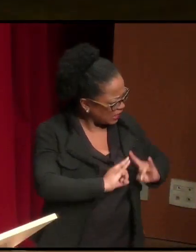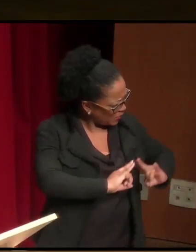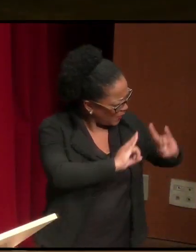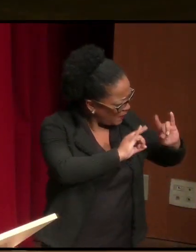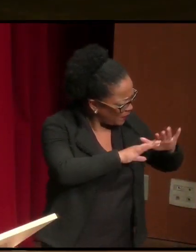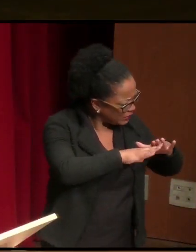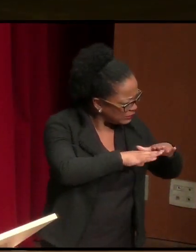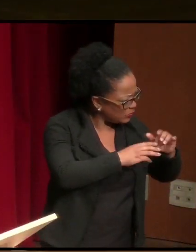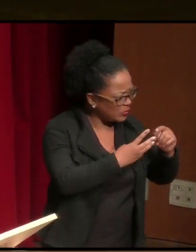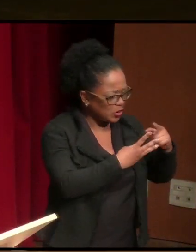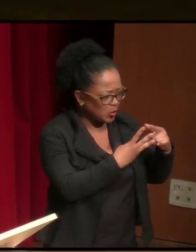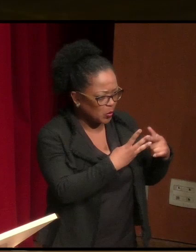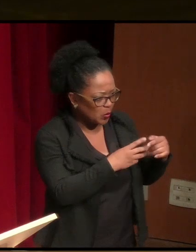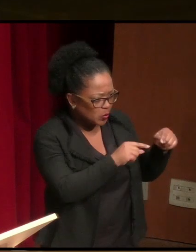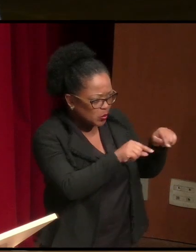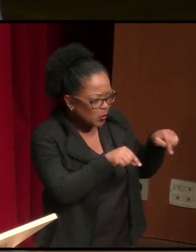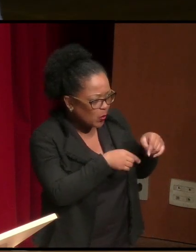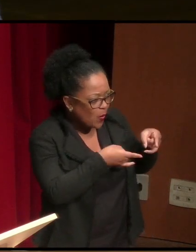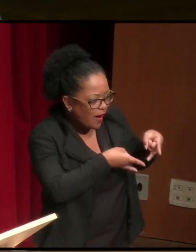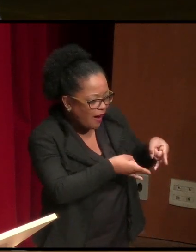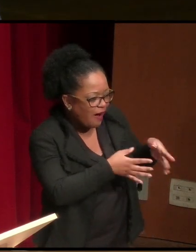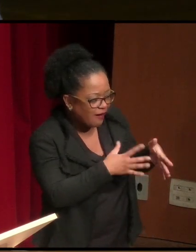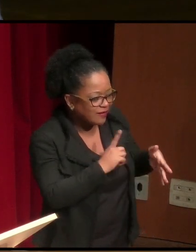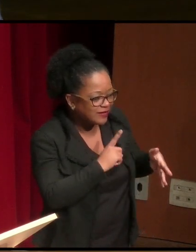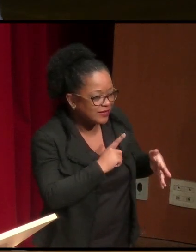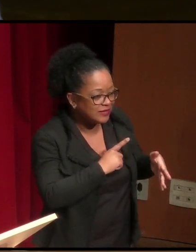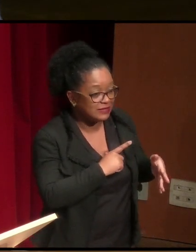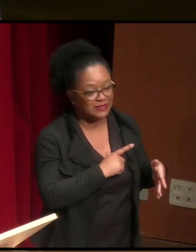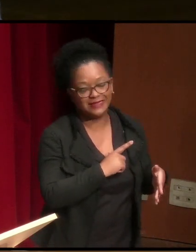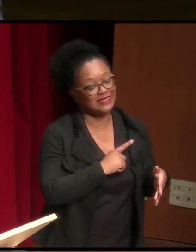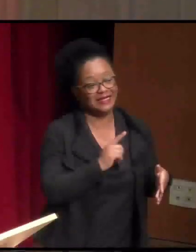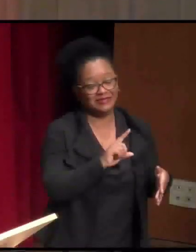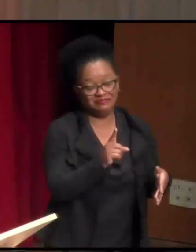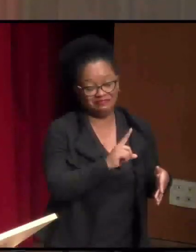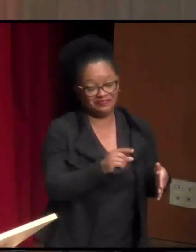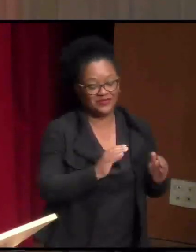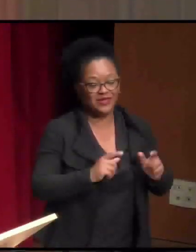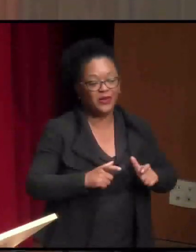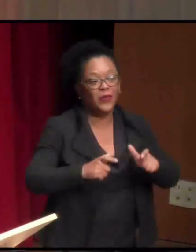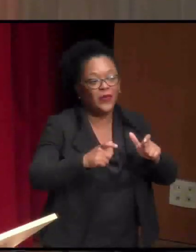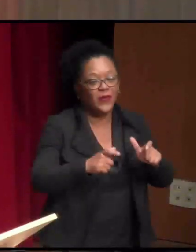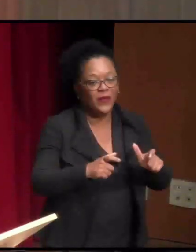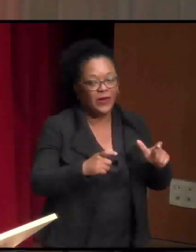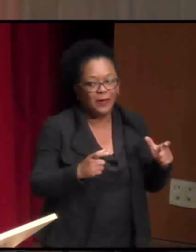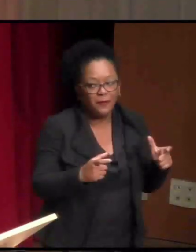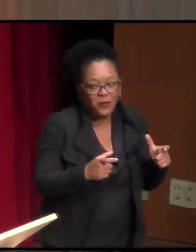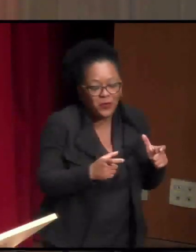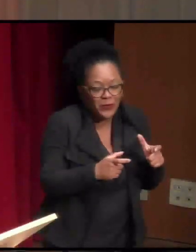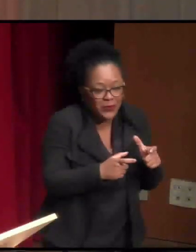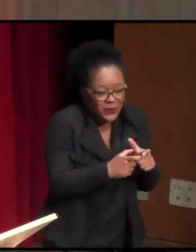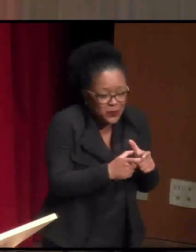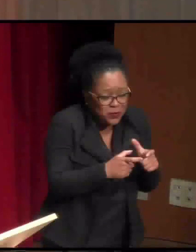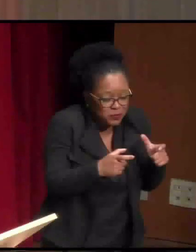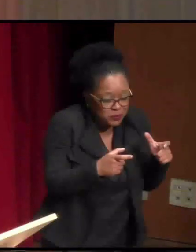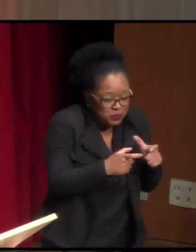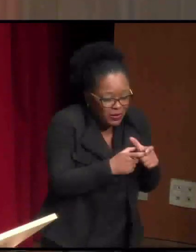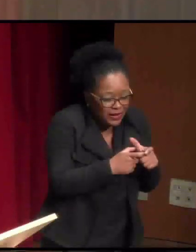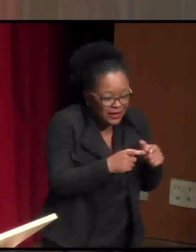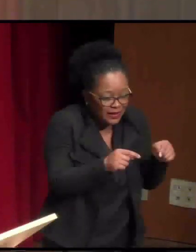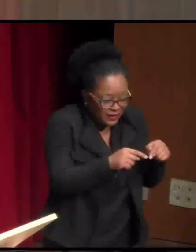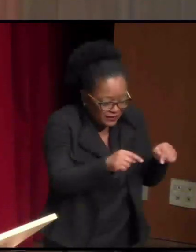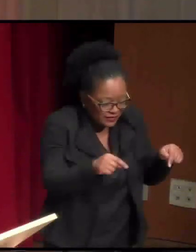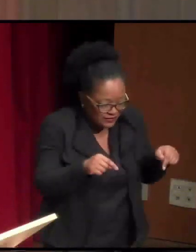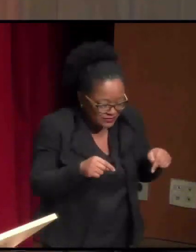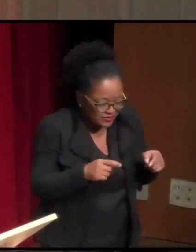que era? Gente, eu preciso levantar, eu não aguento. A cara é assim, viu, gente? Eu morava num lugar quase do tamanho disso aqui. Então aqui, vamos dizer, ali onde o